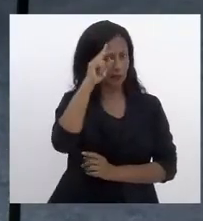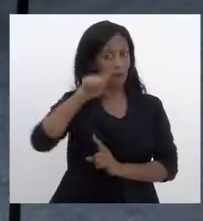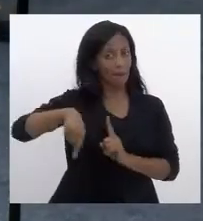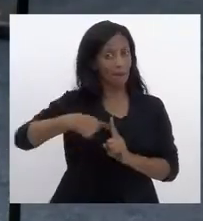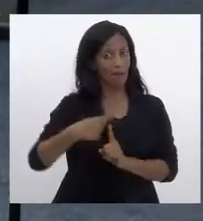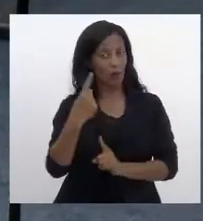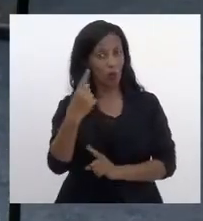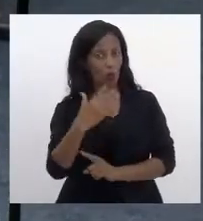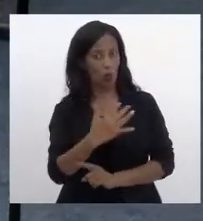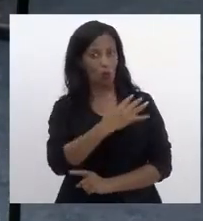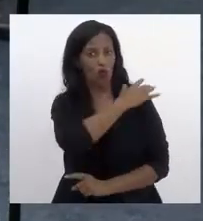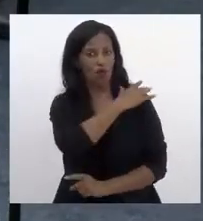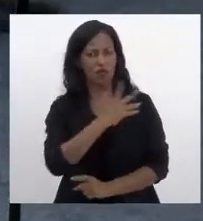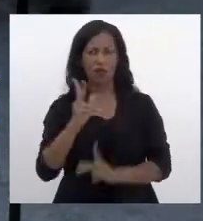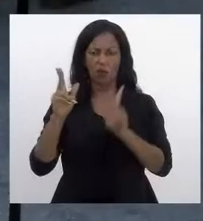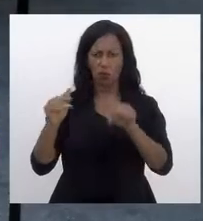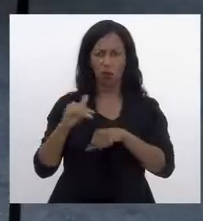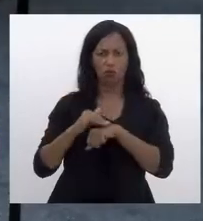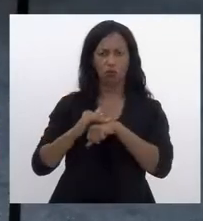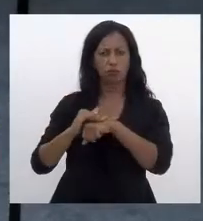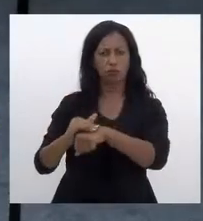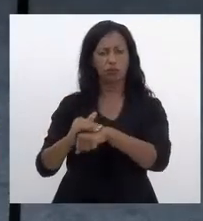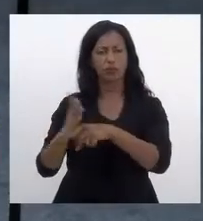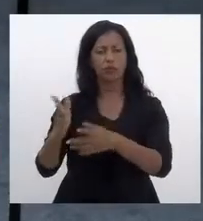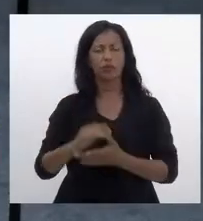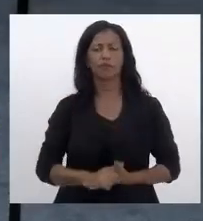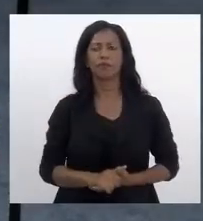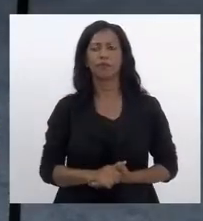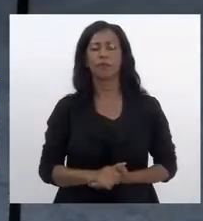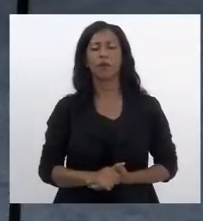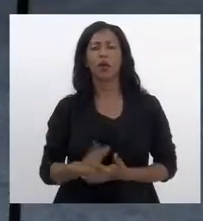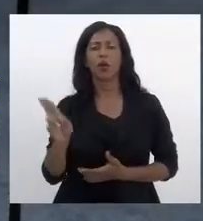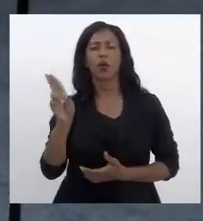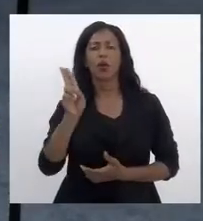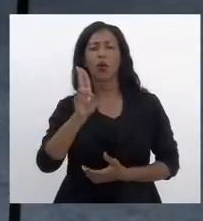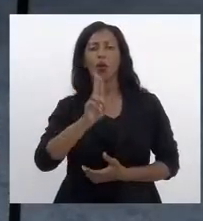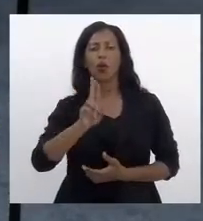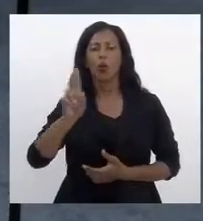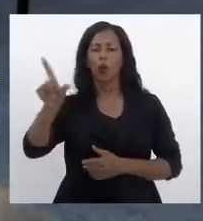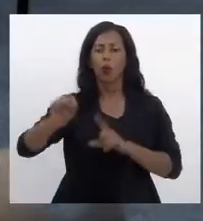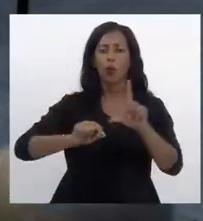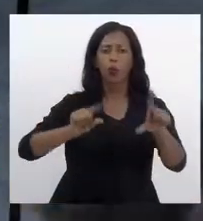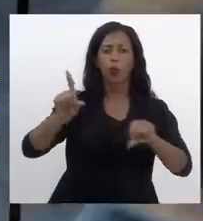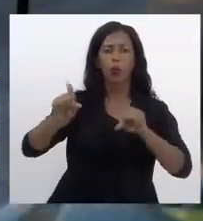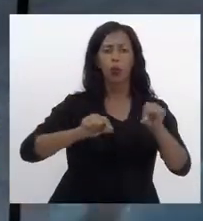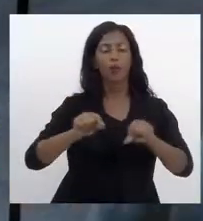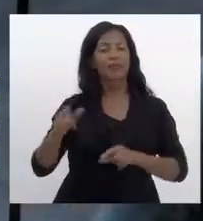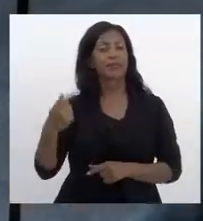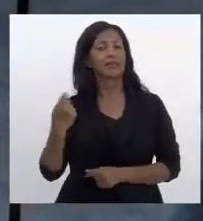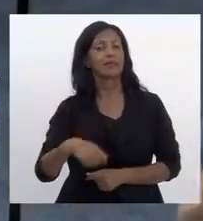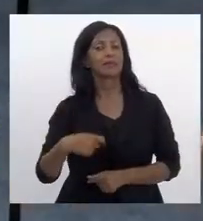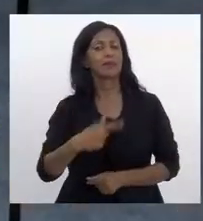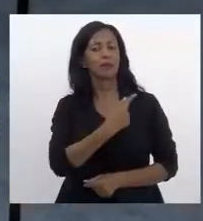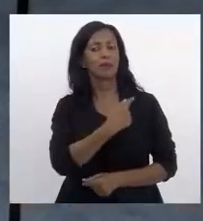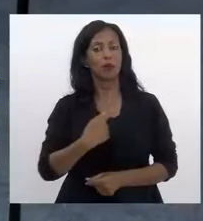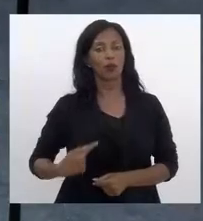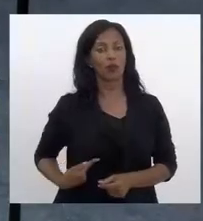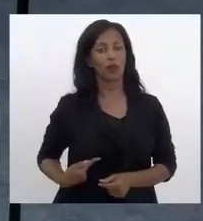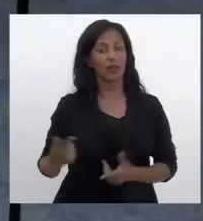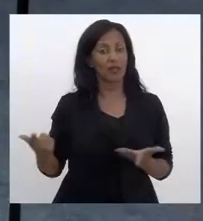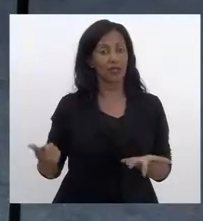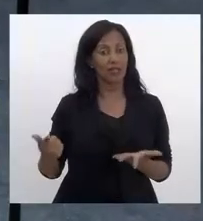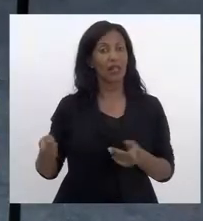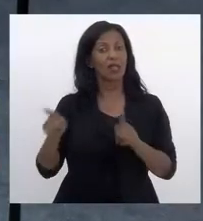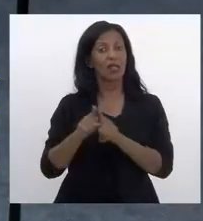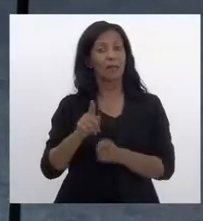falei com Vossa Excelência. A nomeação dos praças tem que ser feita pelo governador, assim a exoneração